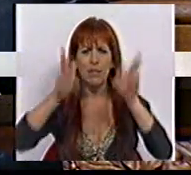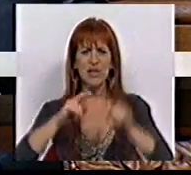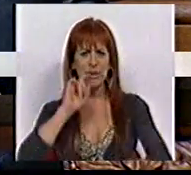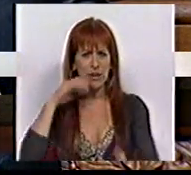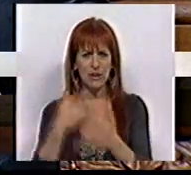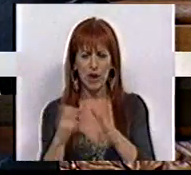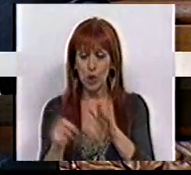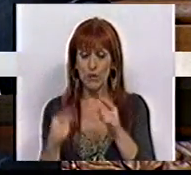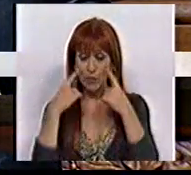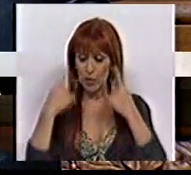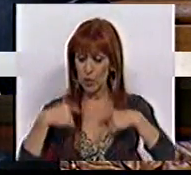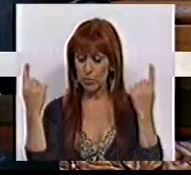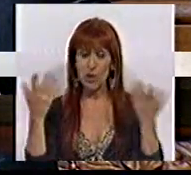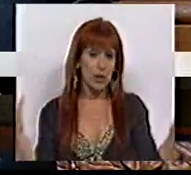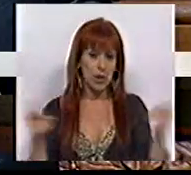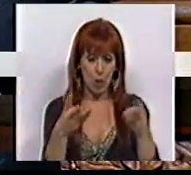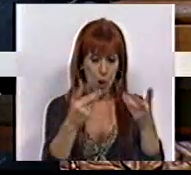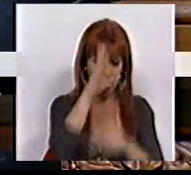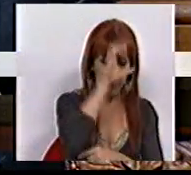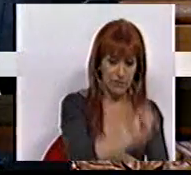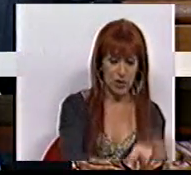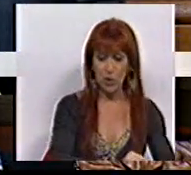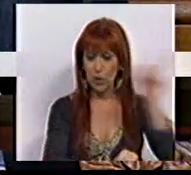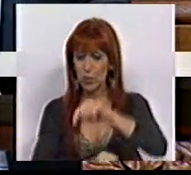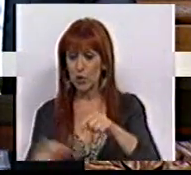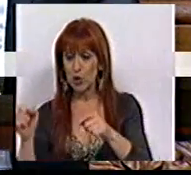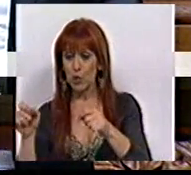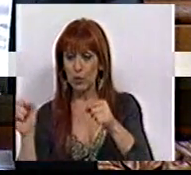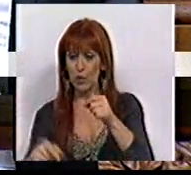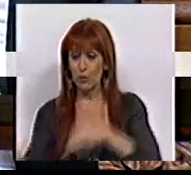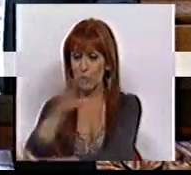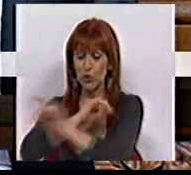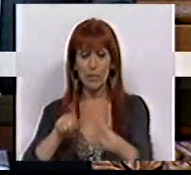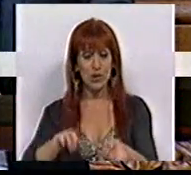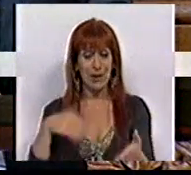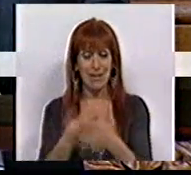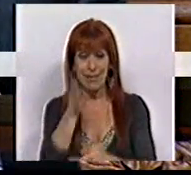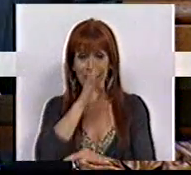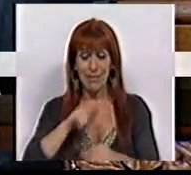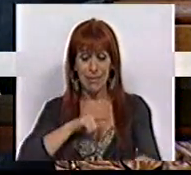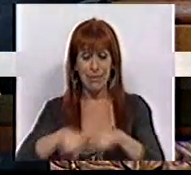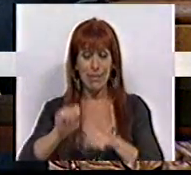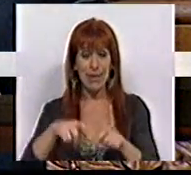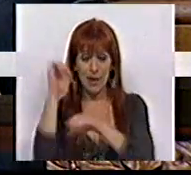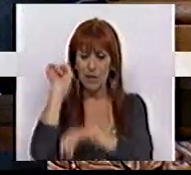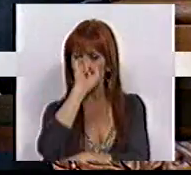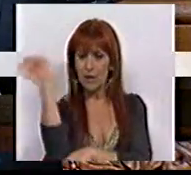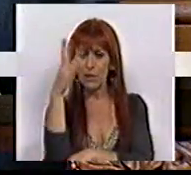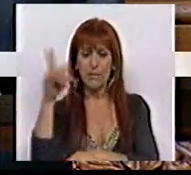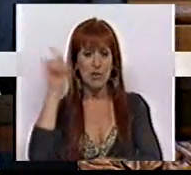preciso garantir os fundos públicos, quer do Orçamento de Estado, quer fundos comunitários, para a execução de uma política